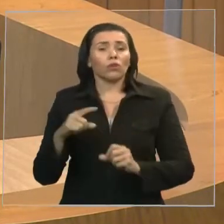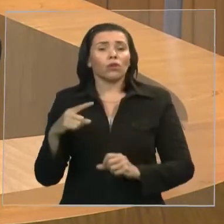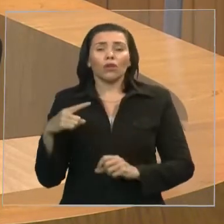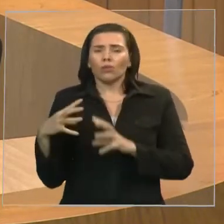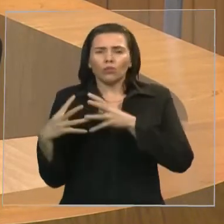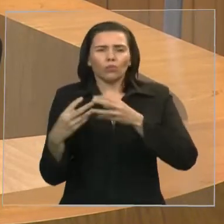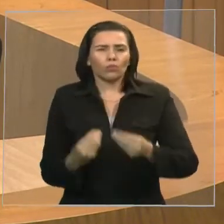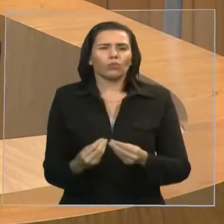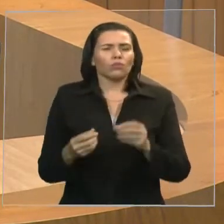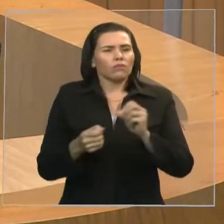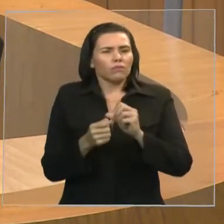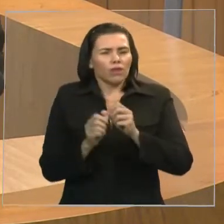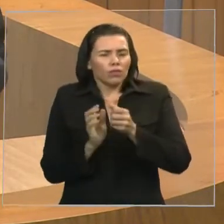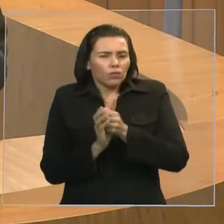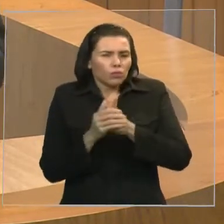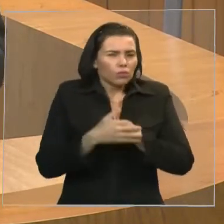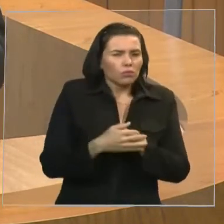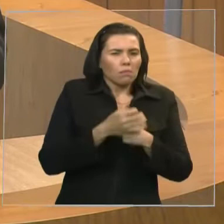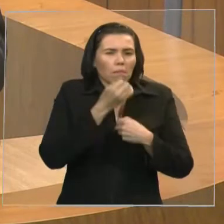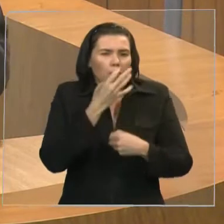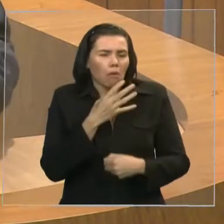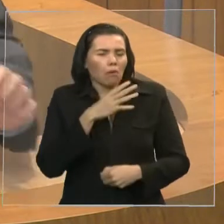bom, que seja mau.